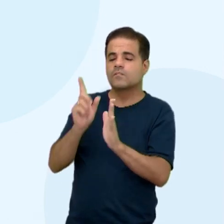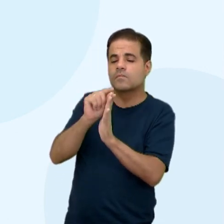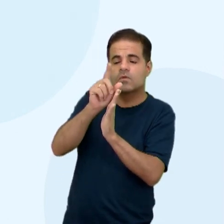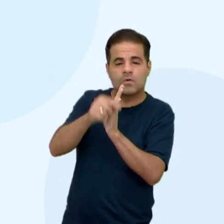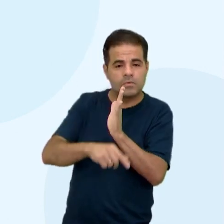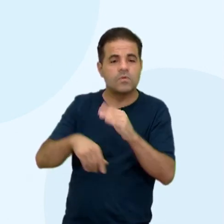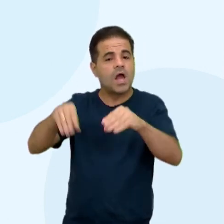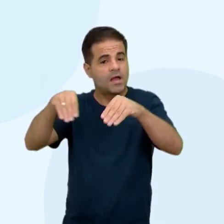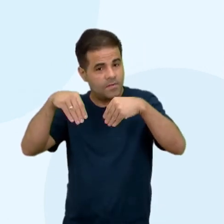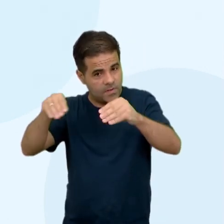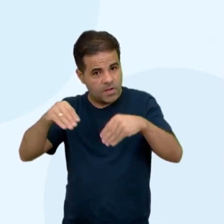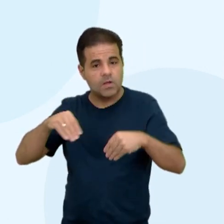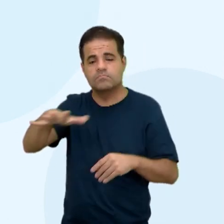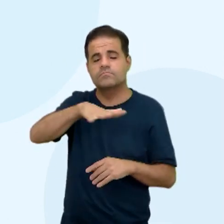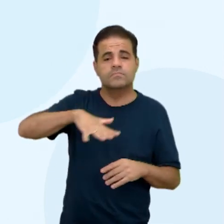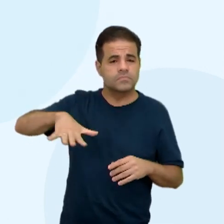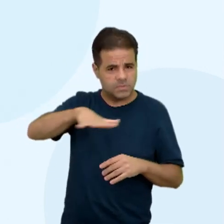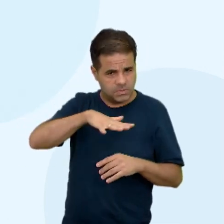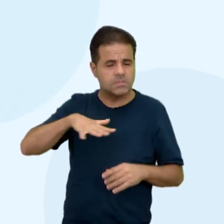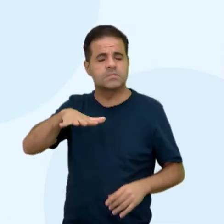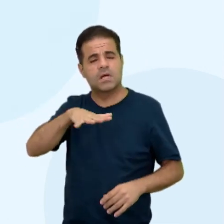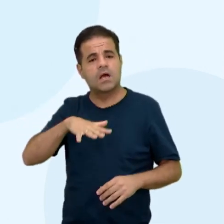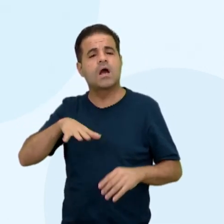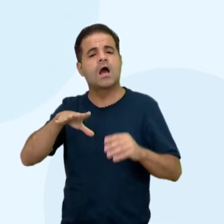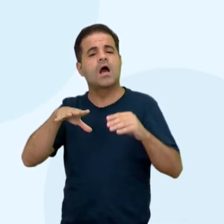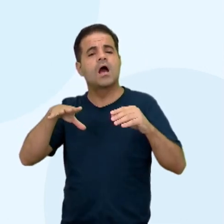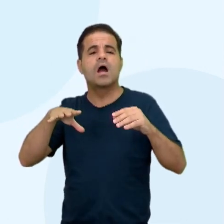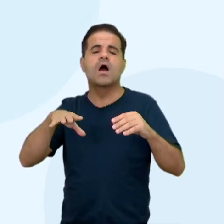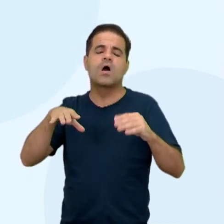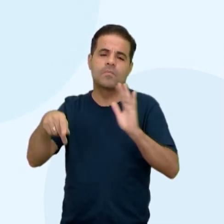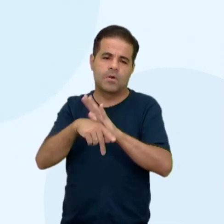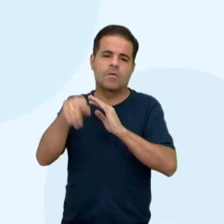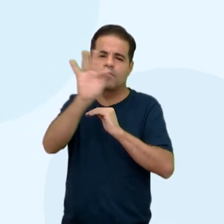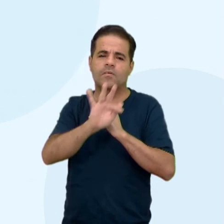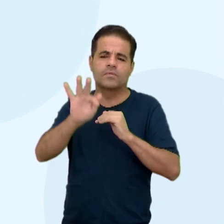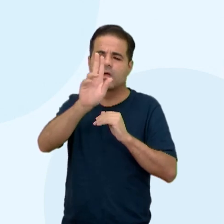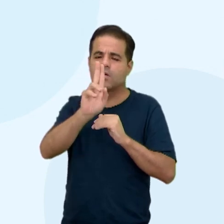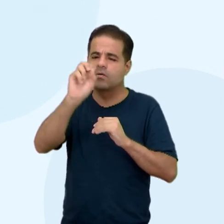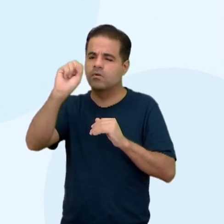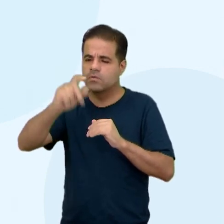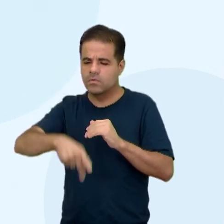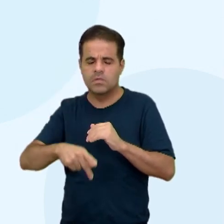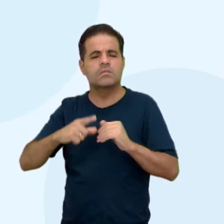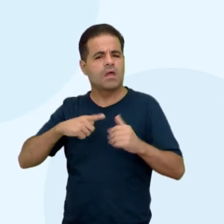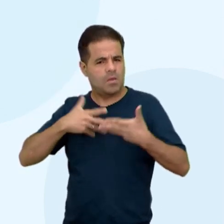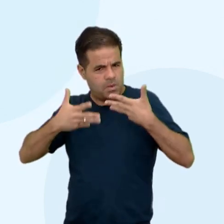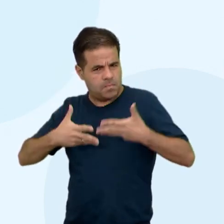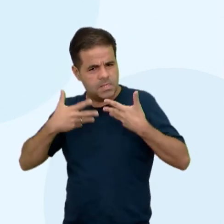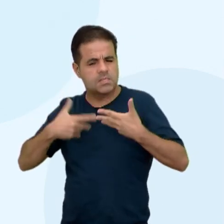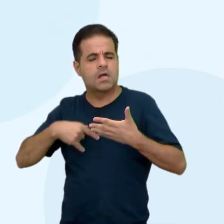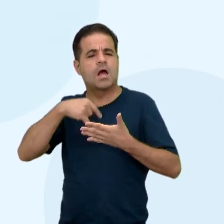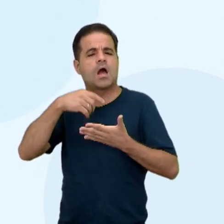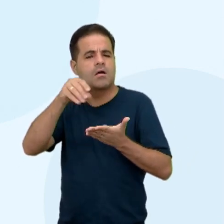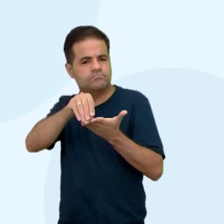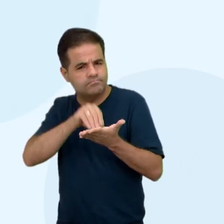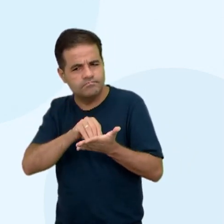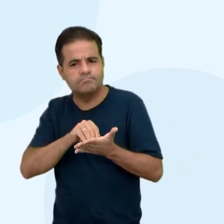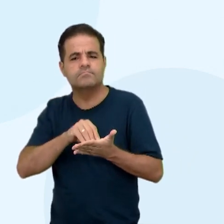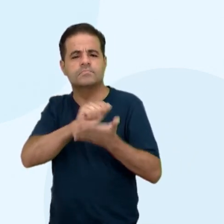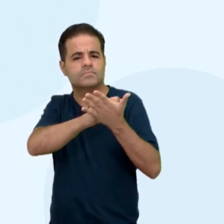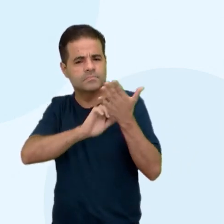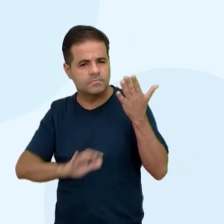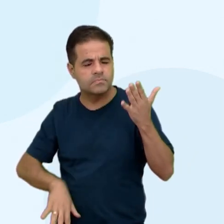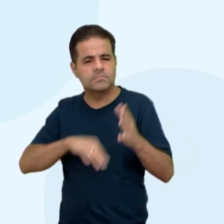sobre a revista Espaço, é um artigo da USP, tá certo? Tem uma animação, tem um documentário e tem uma